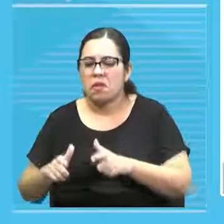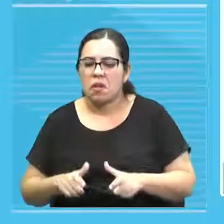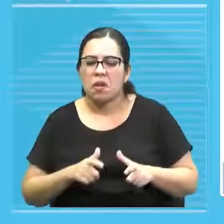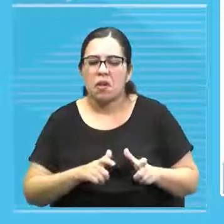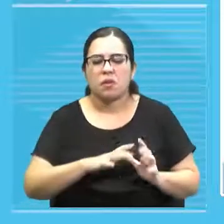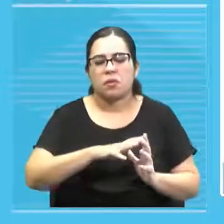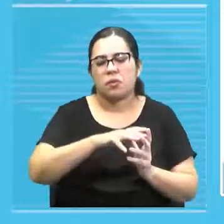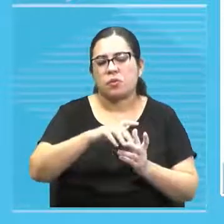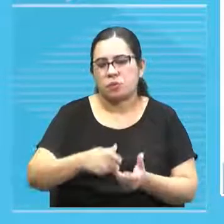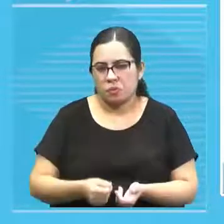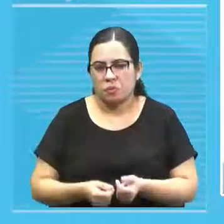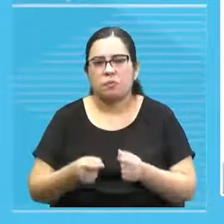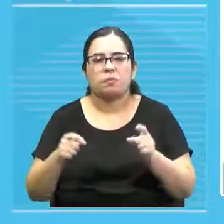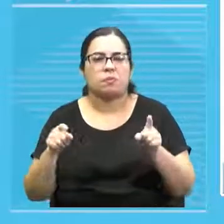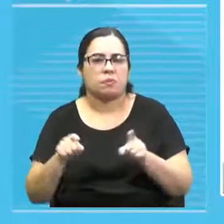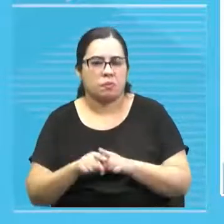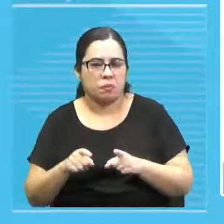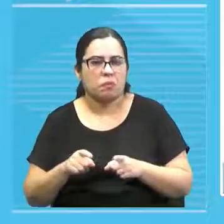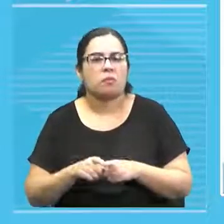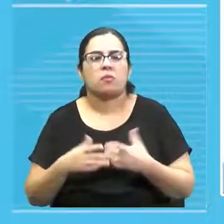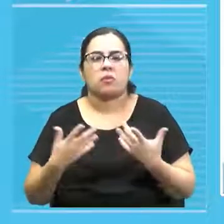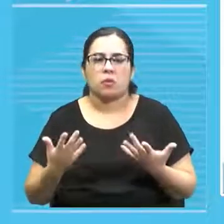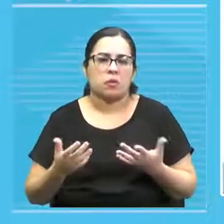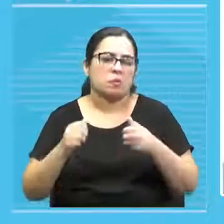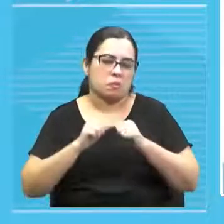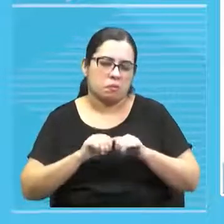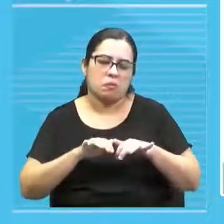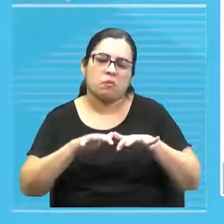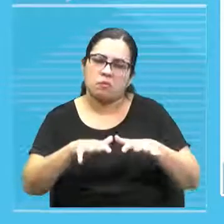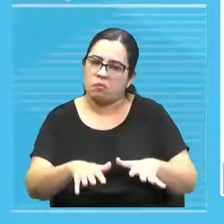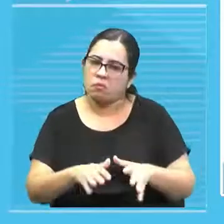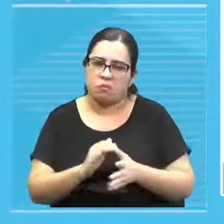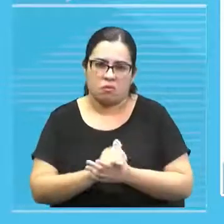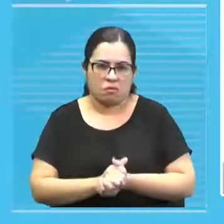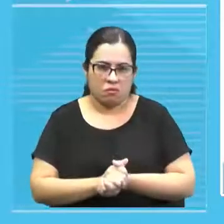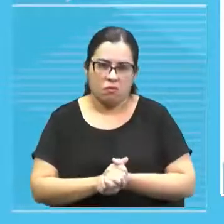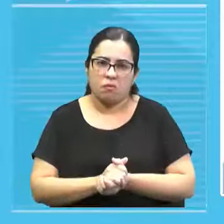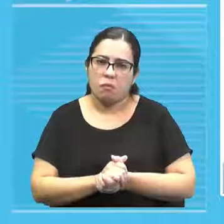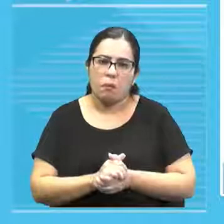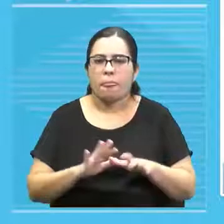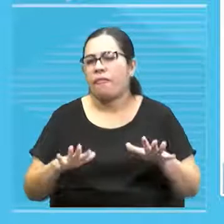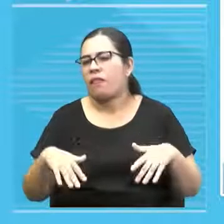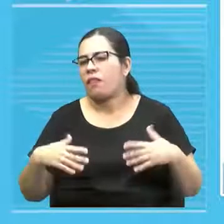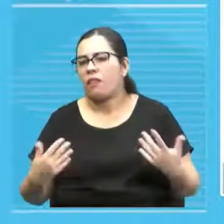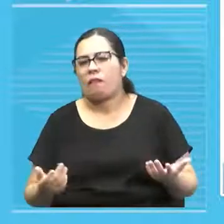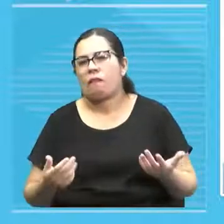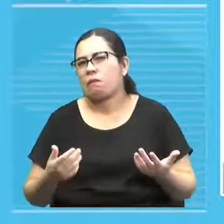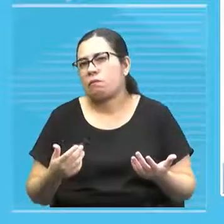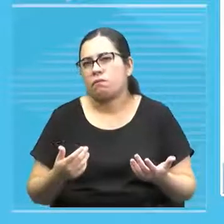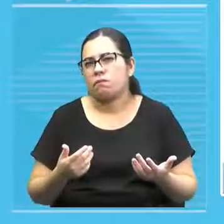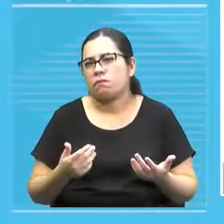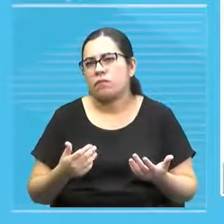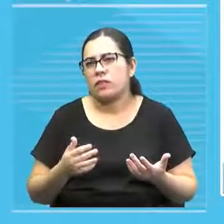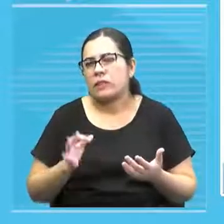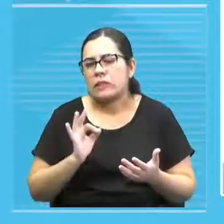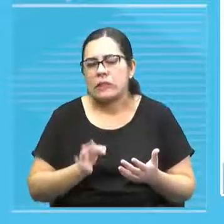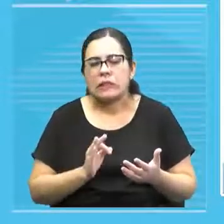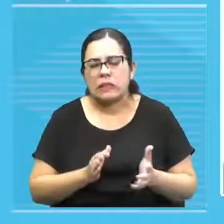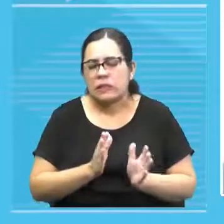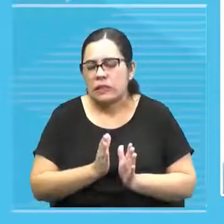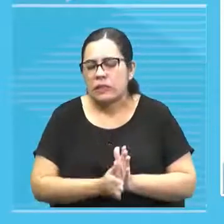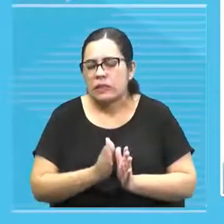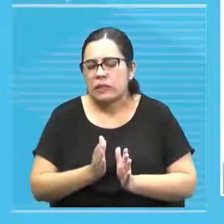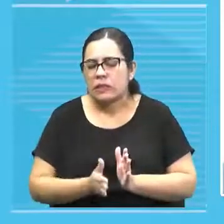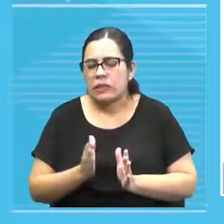também aconteceu é esta difusão ela não acontece de forma simétrica a